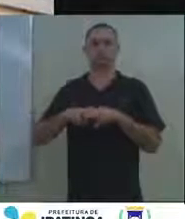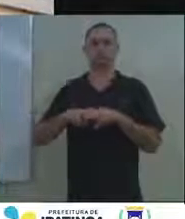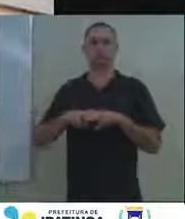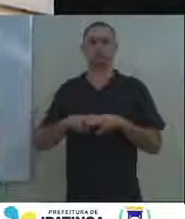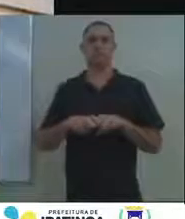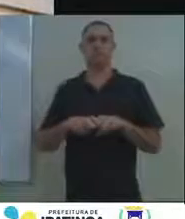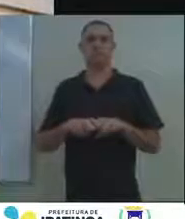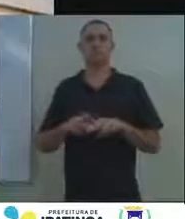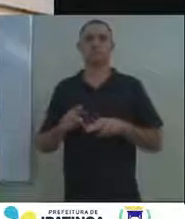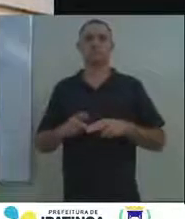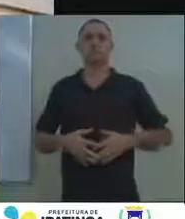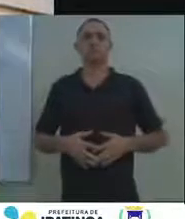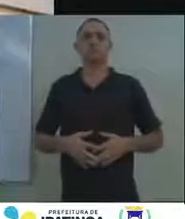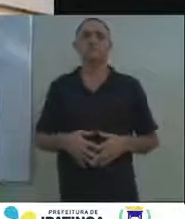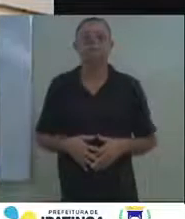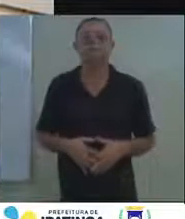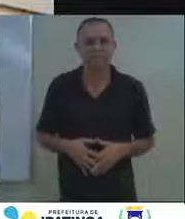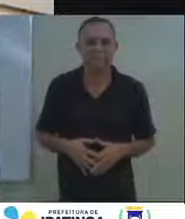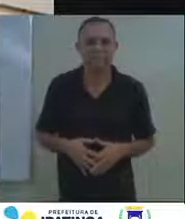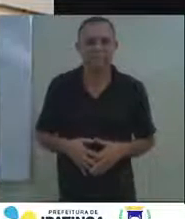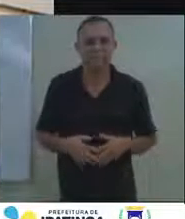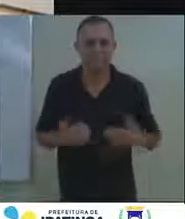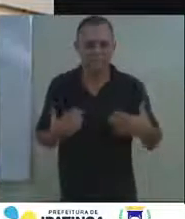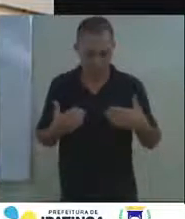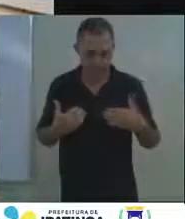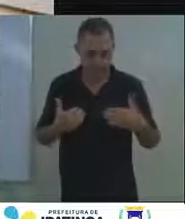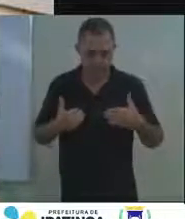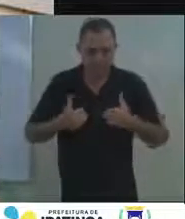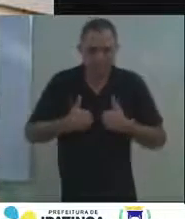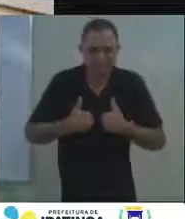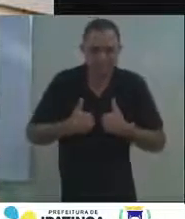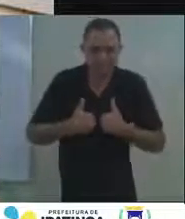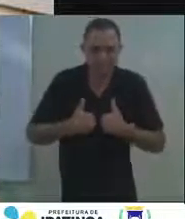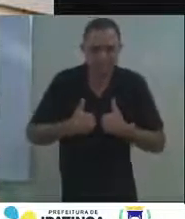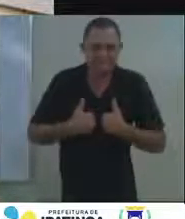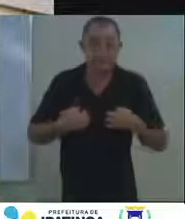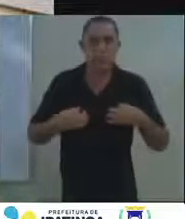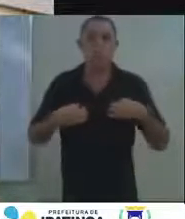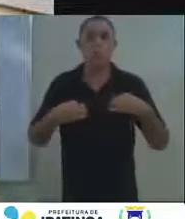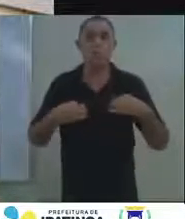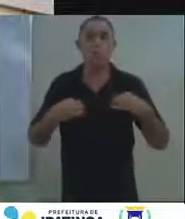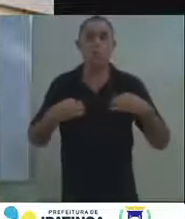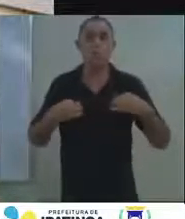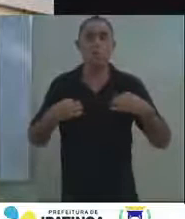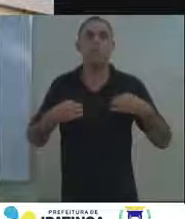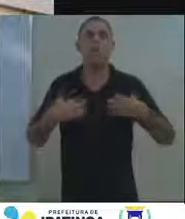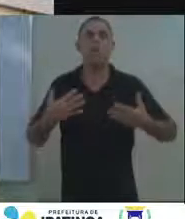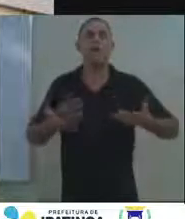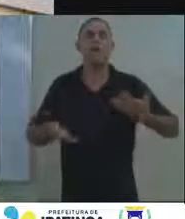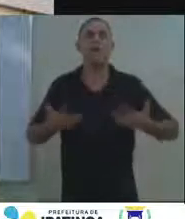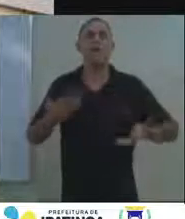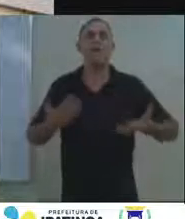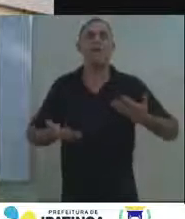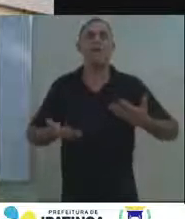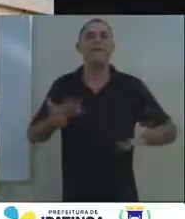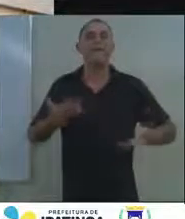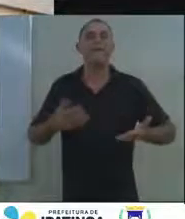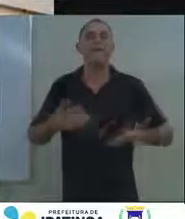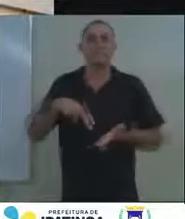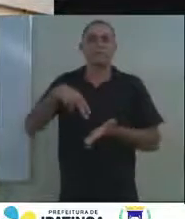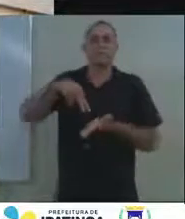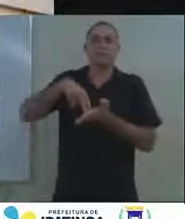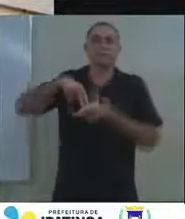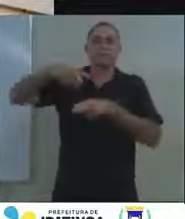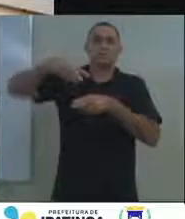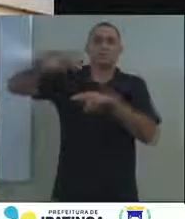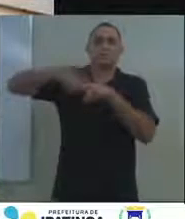com a postura contraindo o abdômen. Use roupas confortáveis, postura ereta. Isso